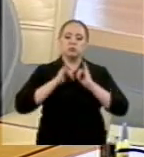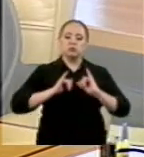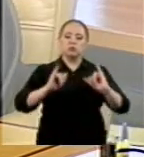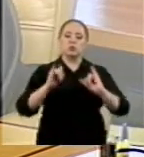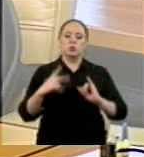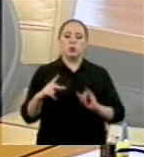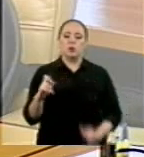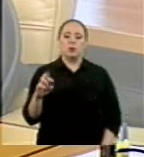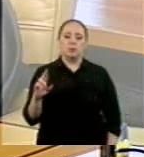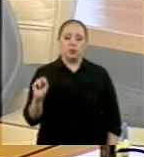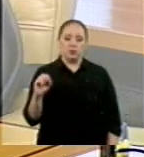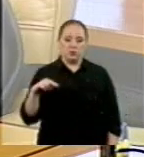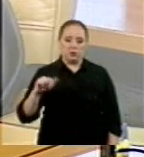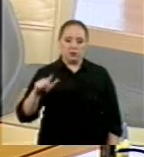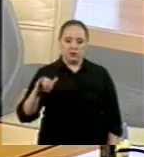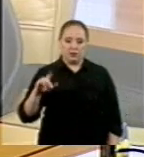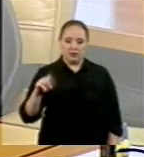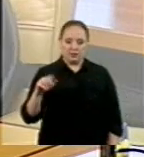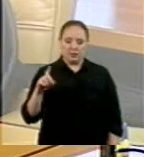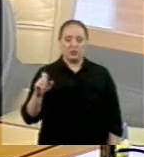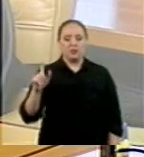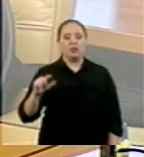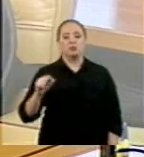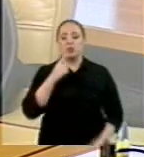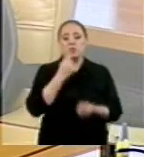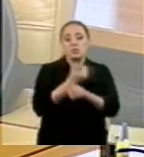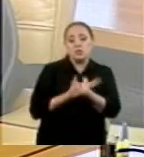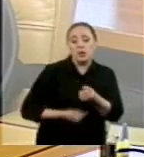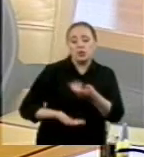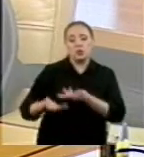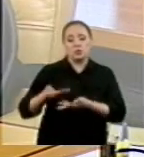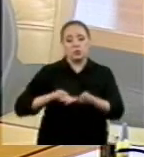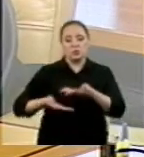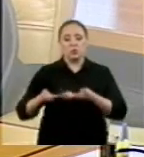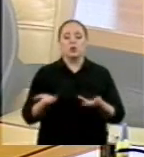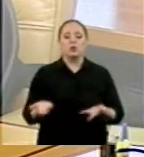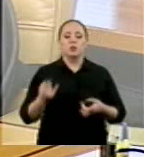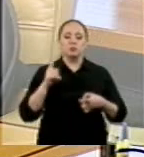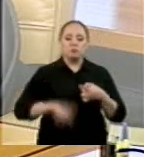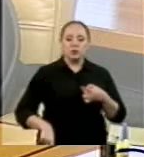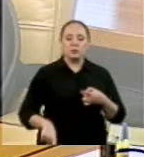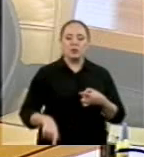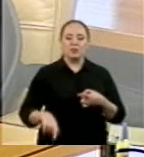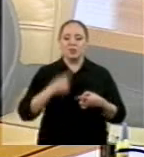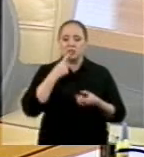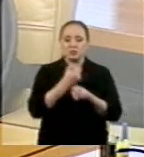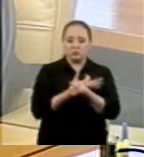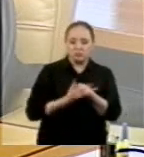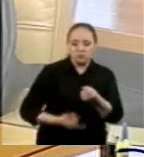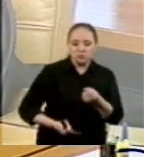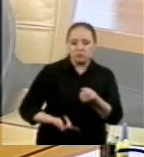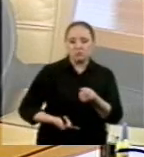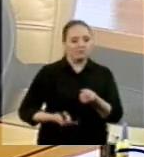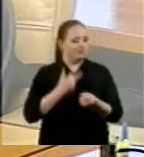sua personalidade, que é o ato de doar sangue, a vedação de qualquer forma de aniquilamento